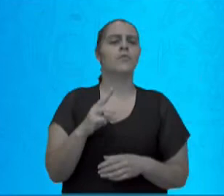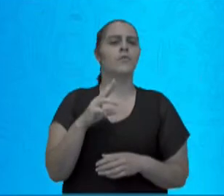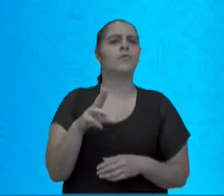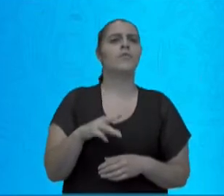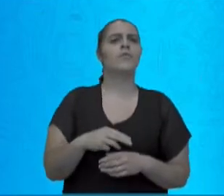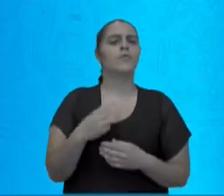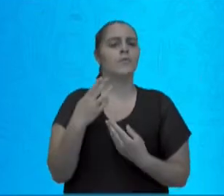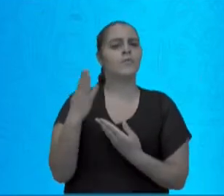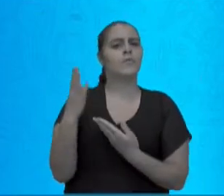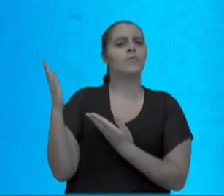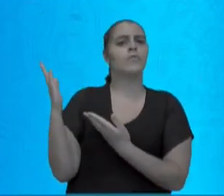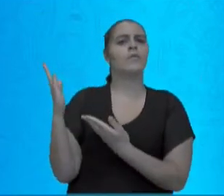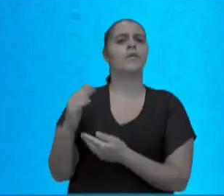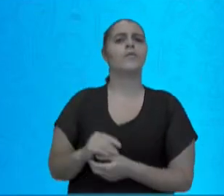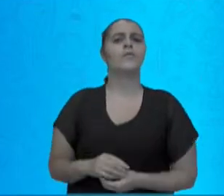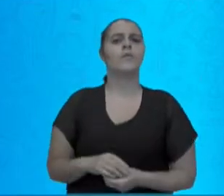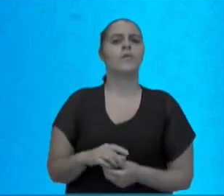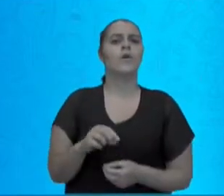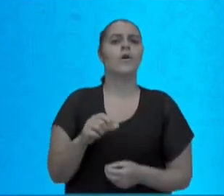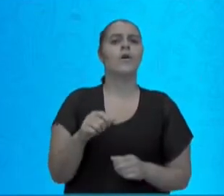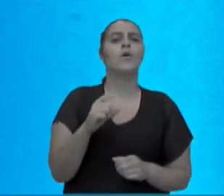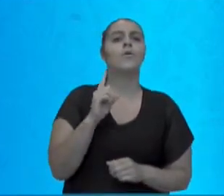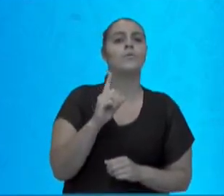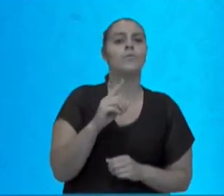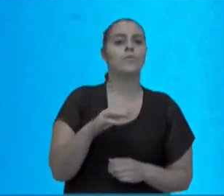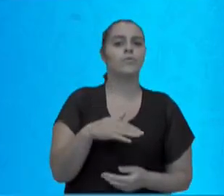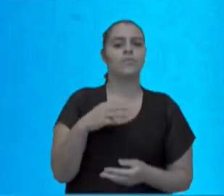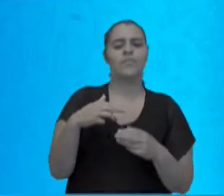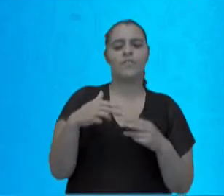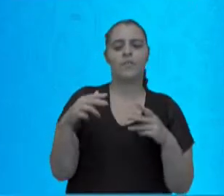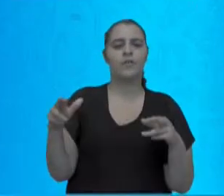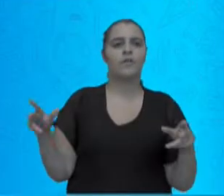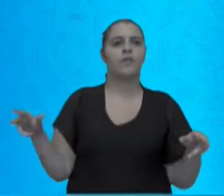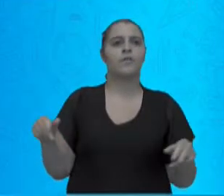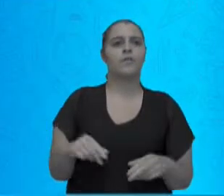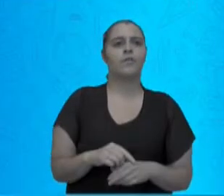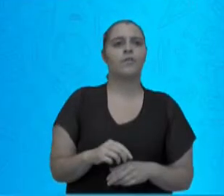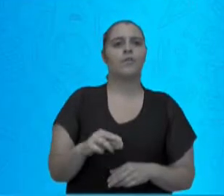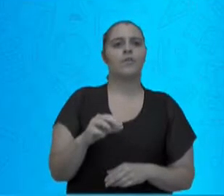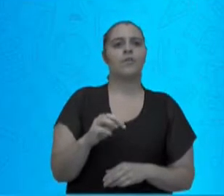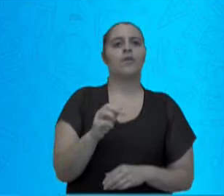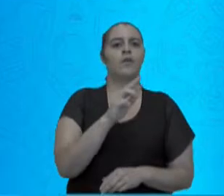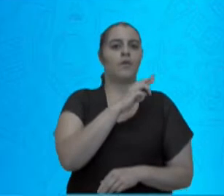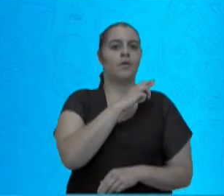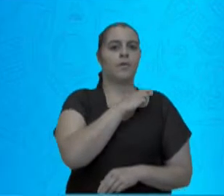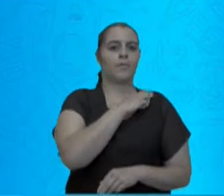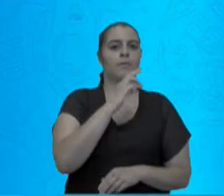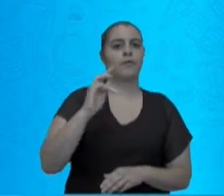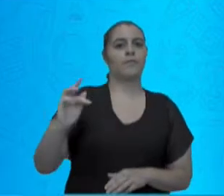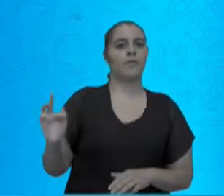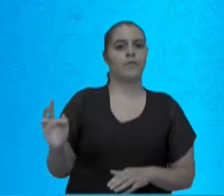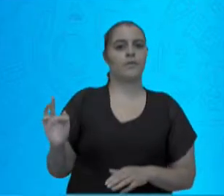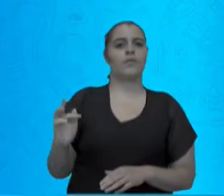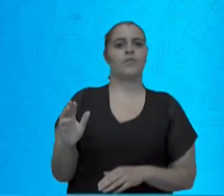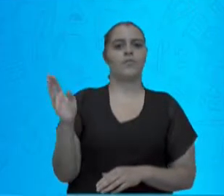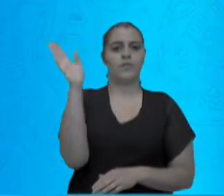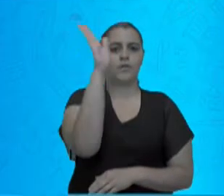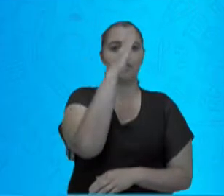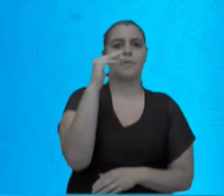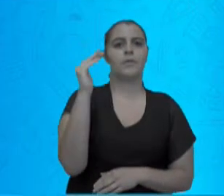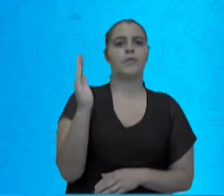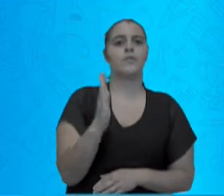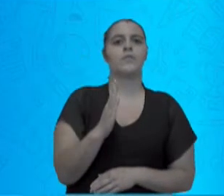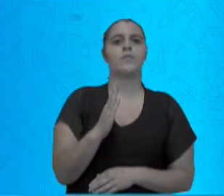é um dos símbolos da República Federativa